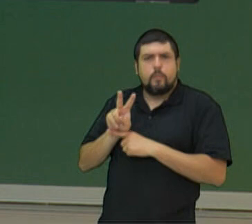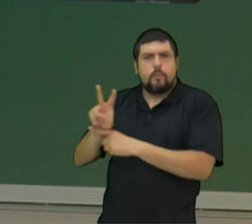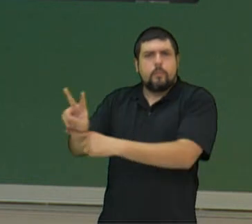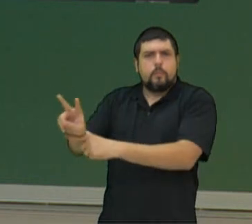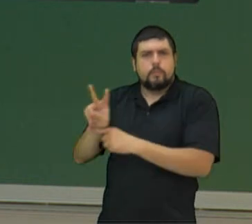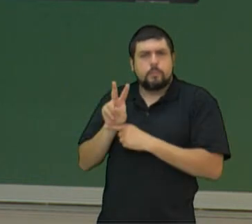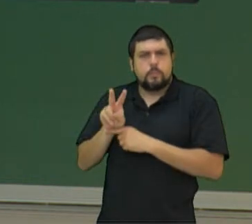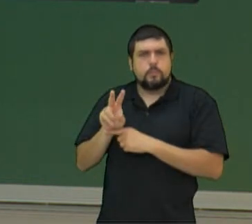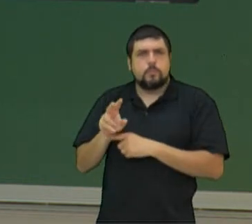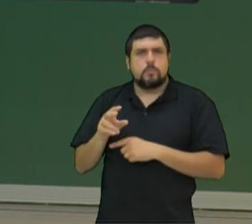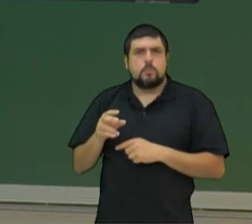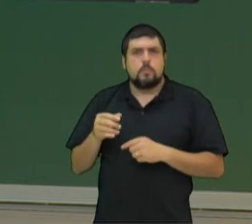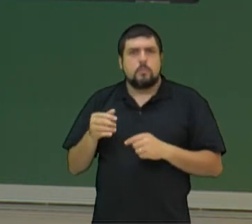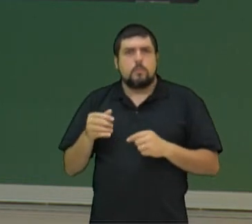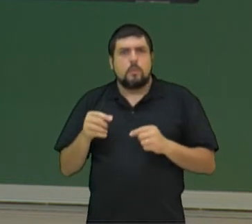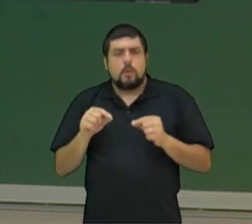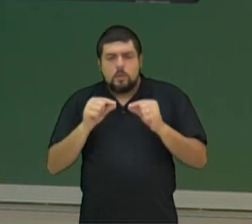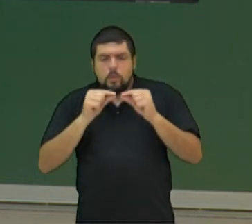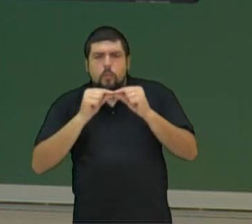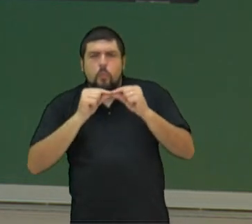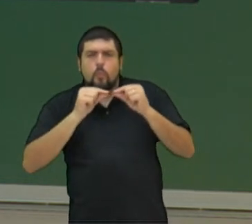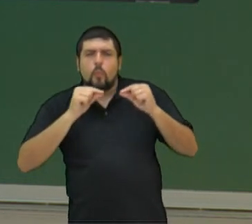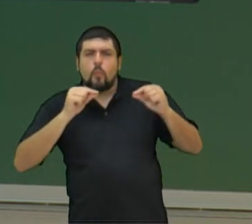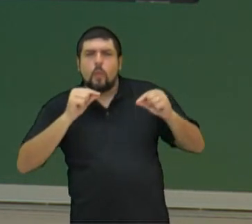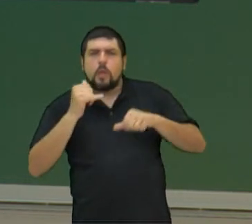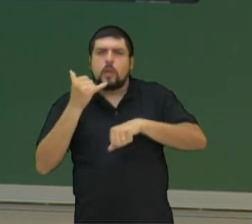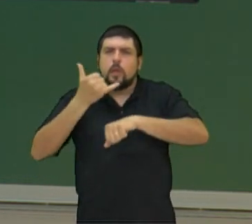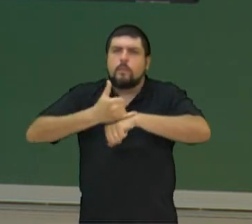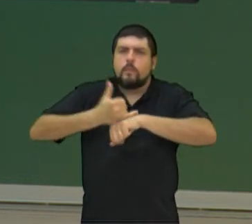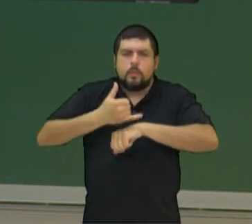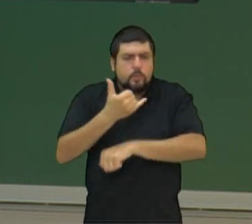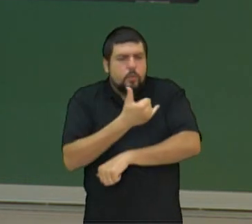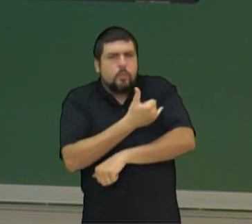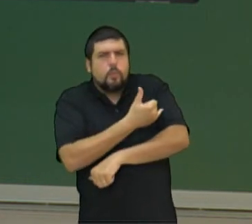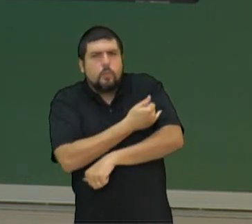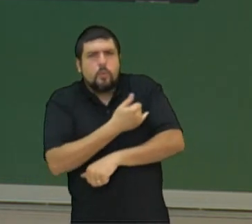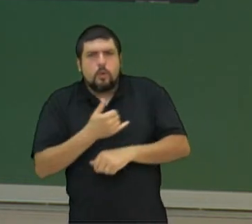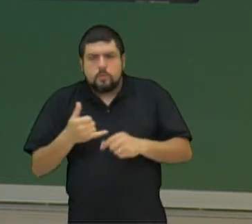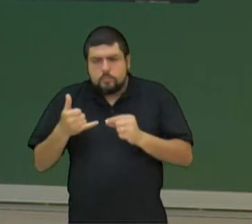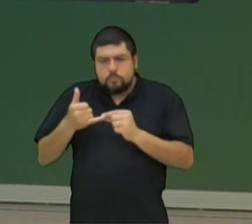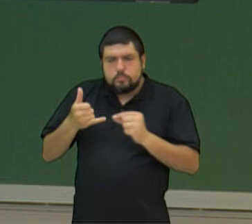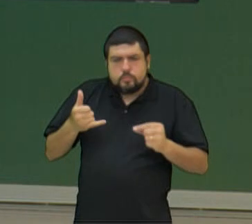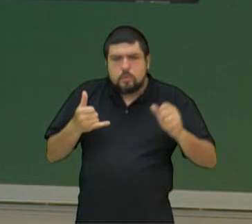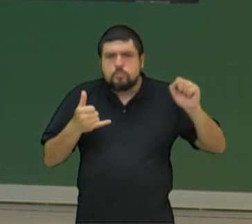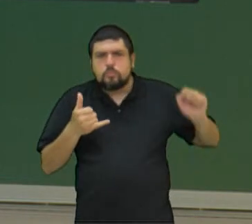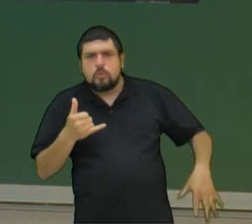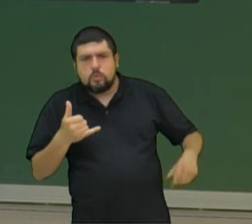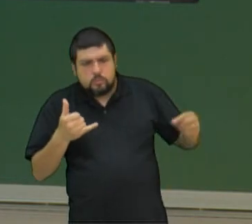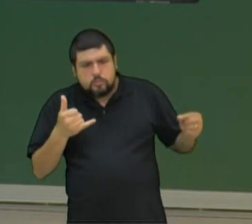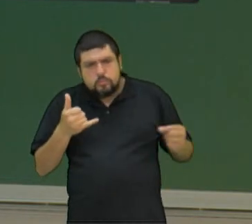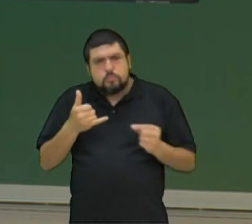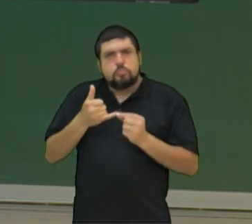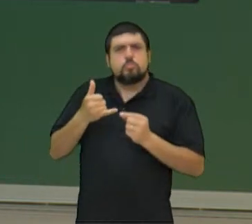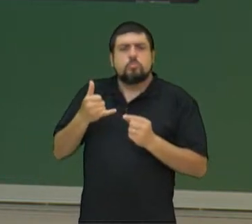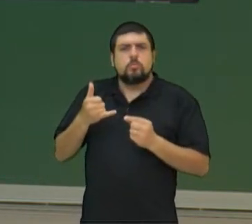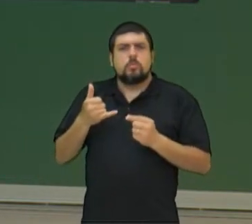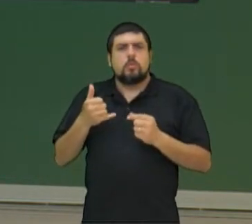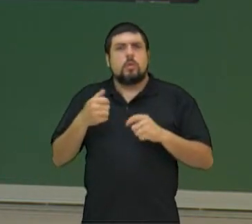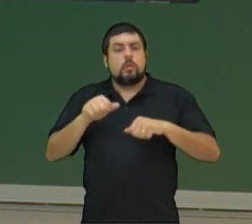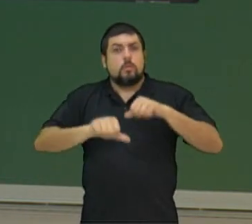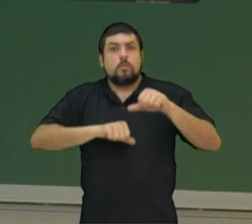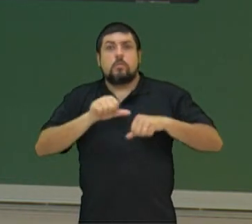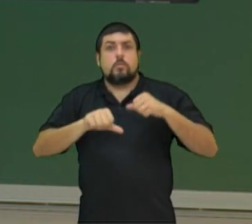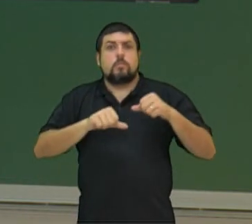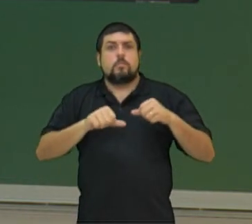seringa, agulhas, né, são materiais descartáveis, precisam ser trocados. Se houver esse compartilhamento, o risco